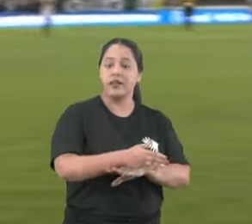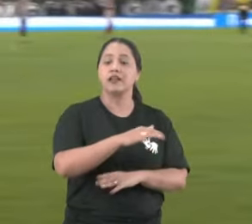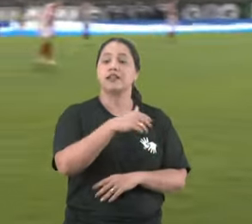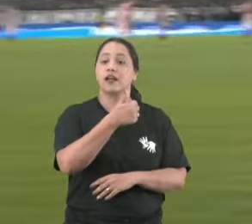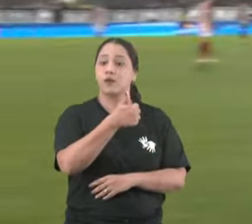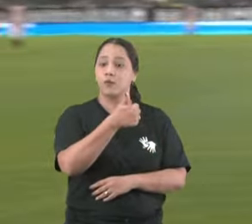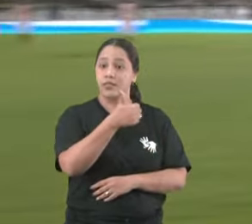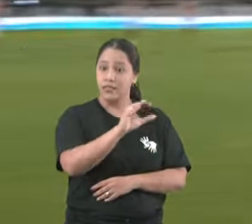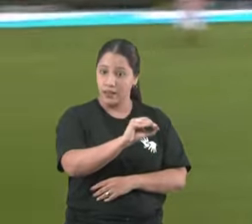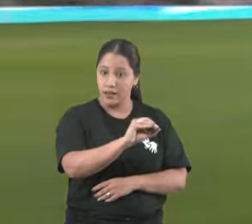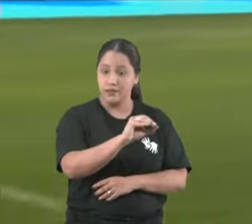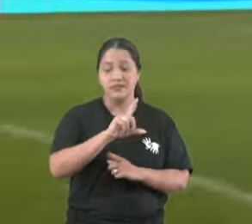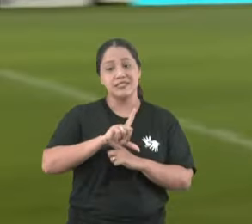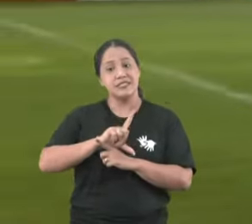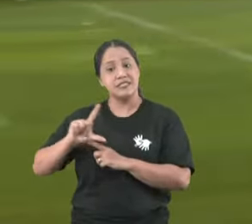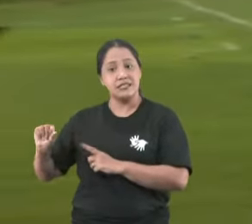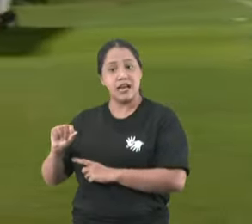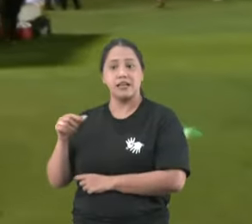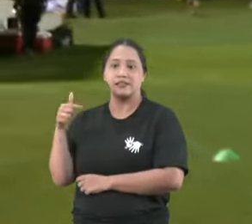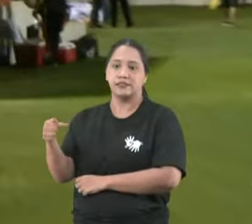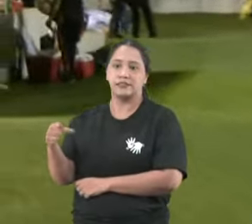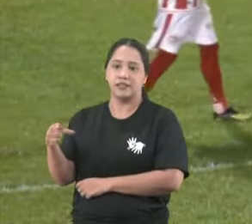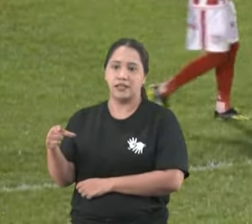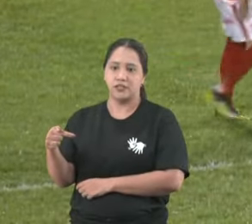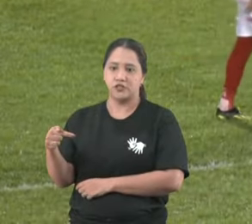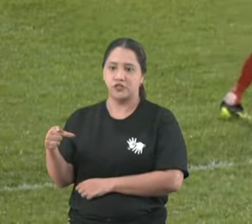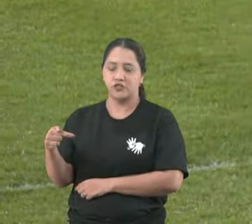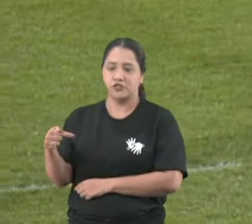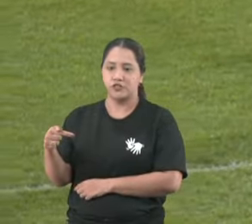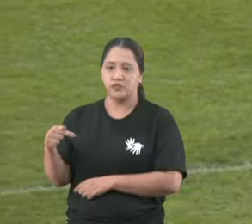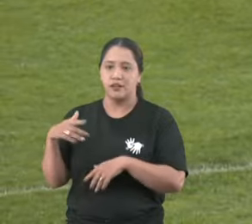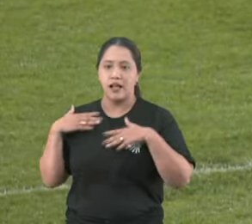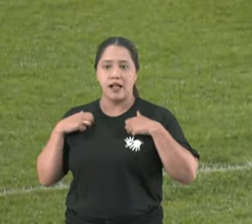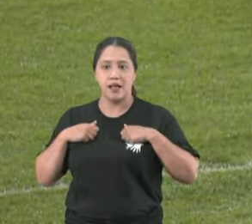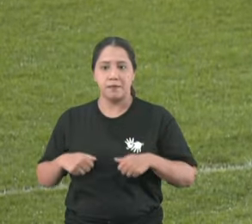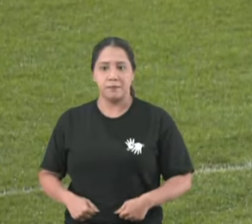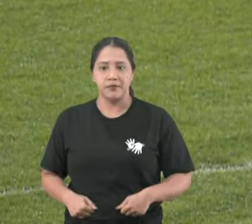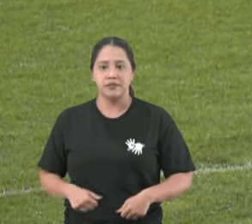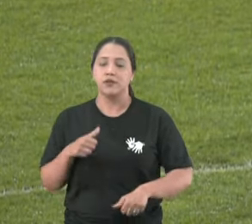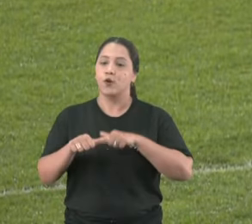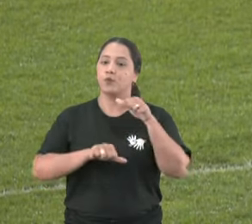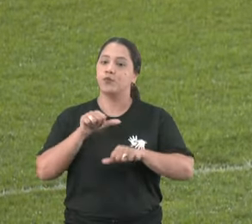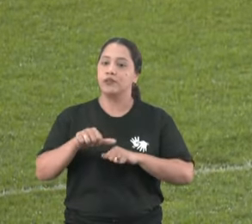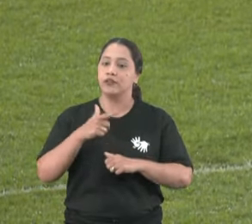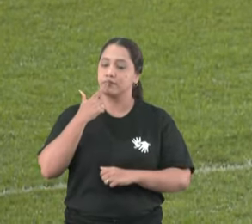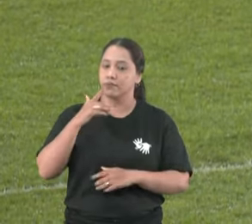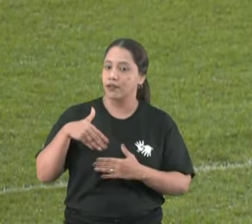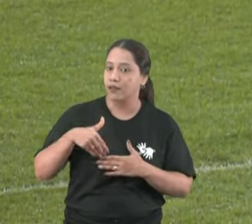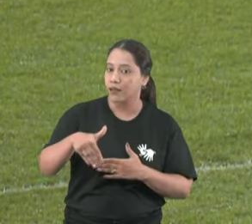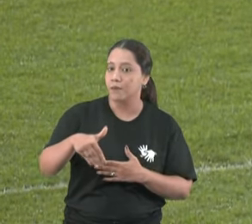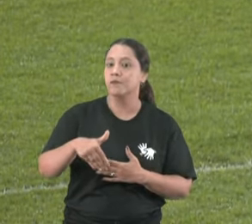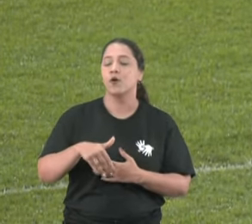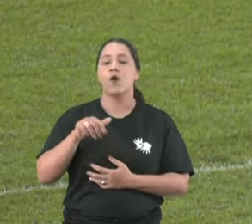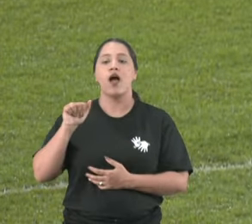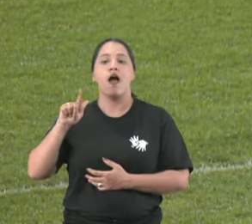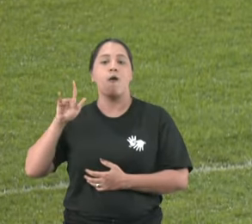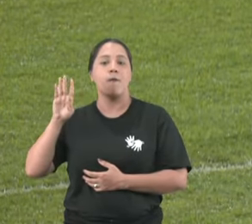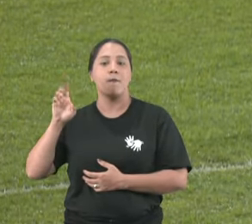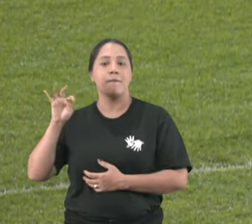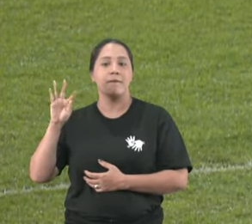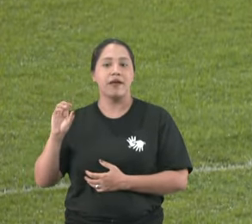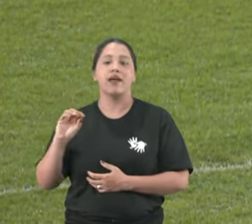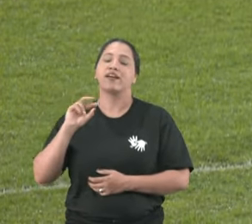10. Sai o Mike com a 7. Mudança que daqui a pouco o nosso querido Alberto Oliveira